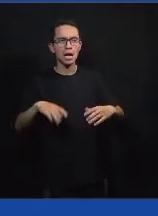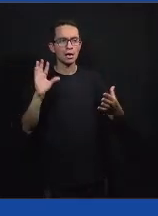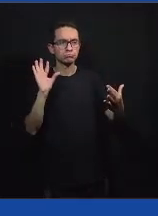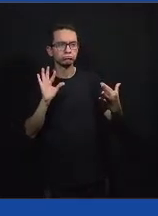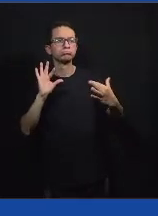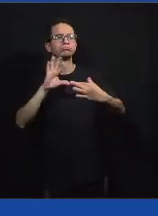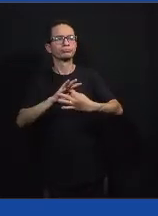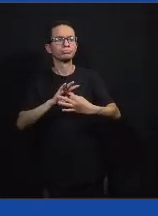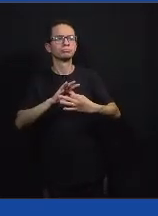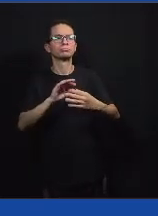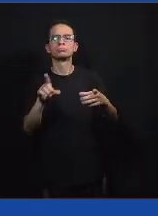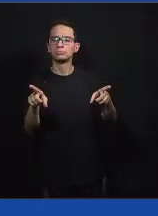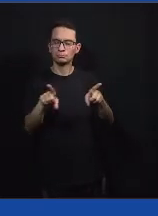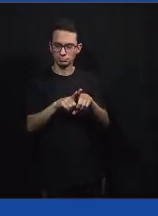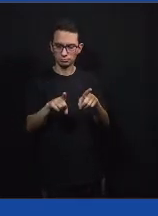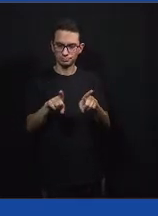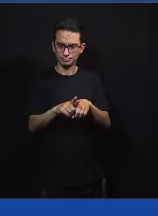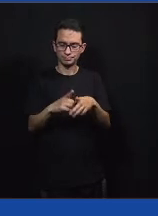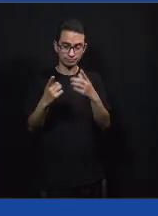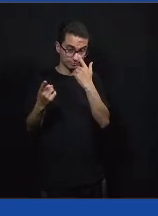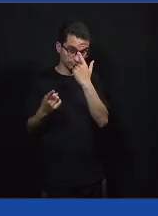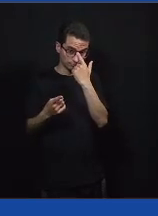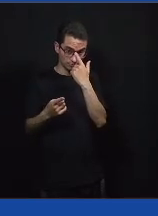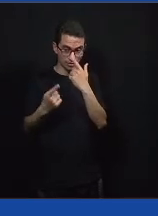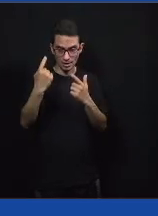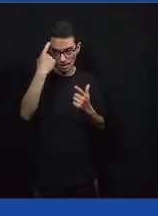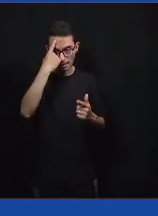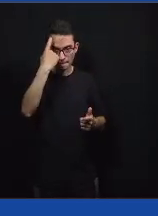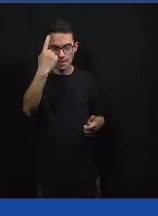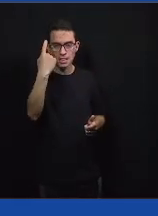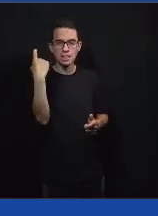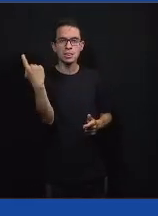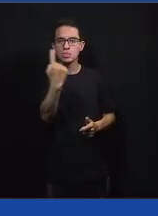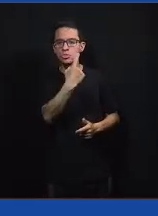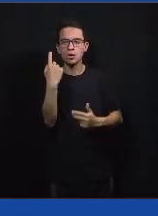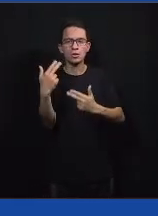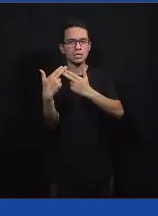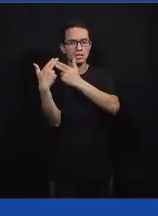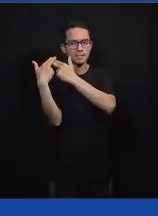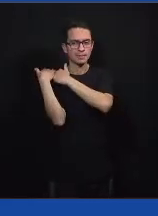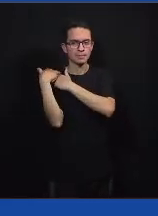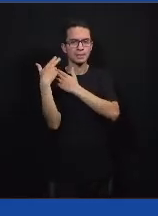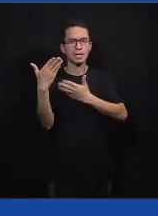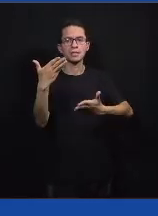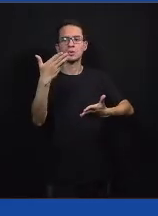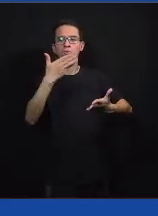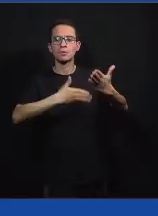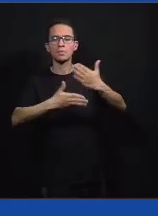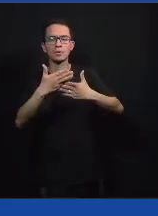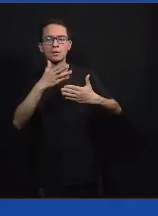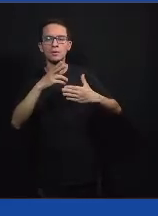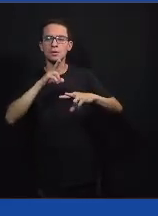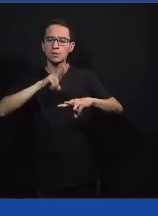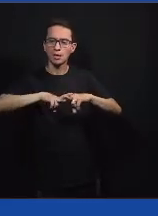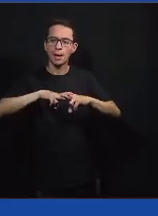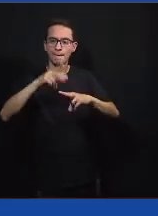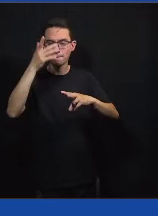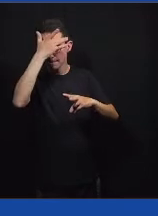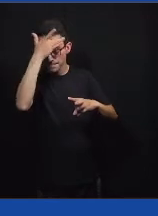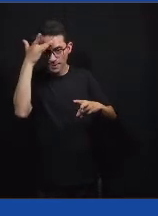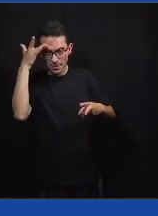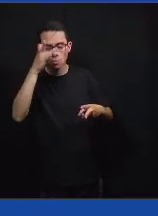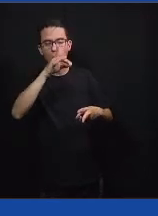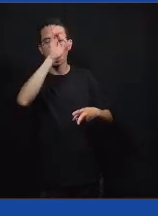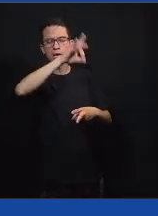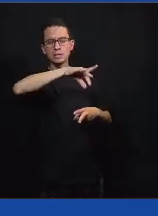a gente teve né indicadores voltados para responsabilidade coletividade imobilização de pessoa per